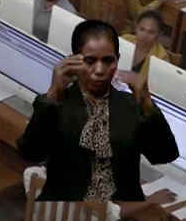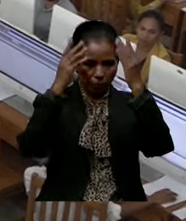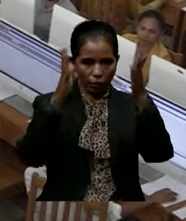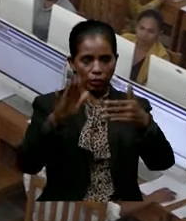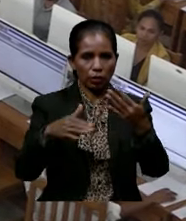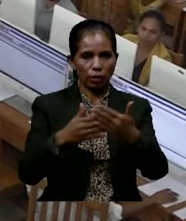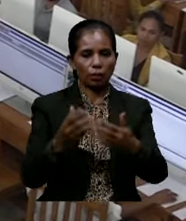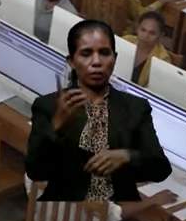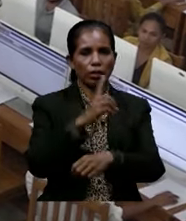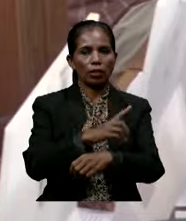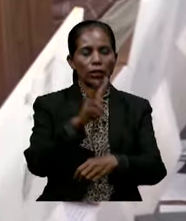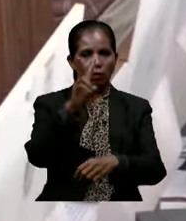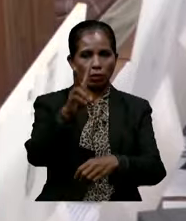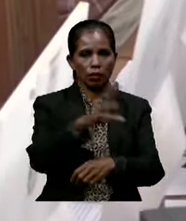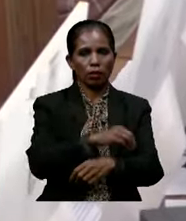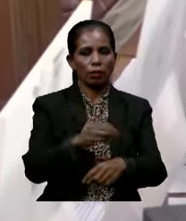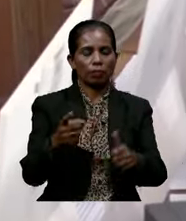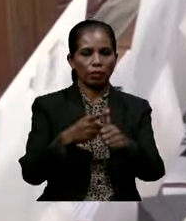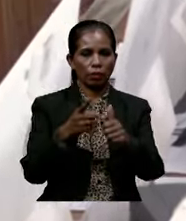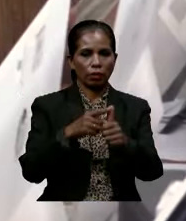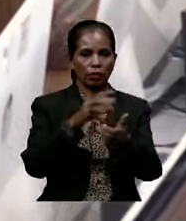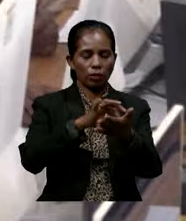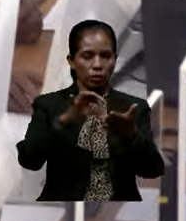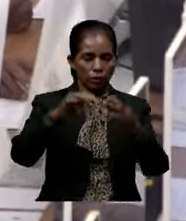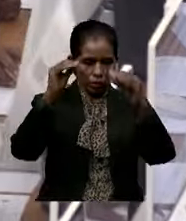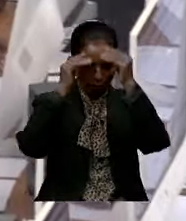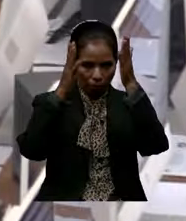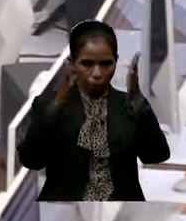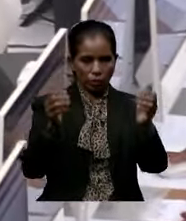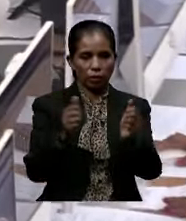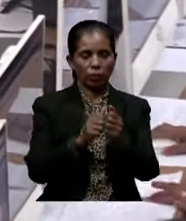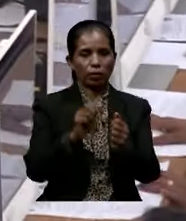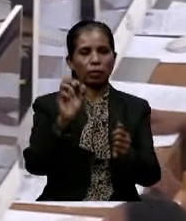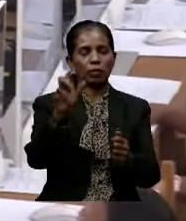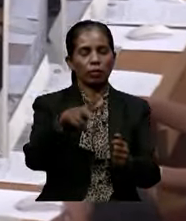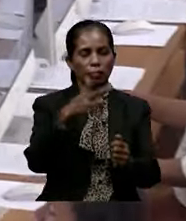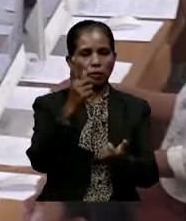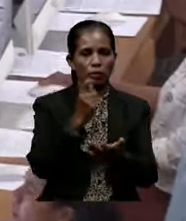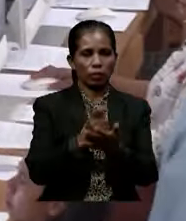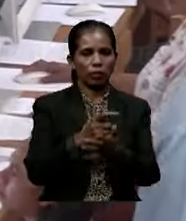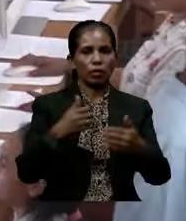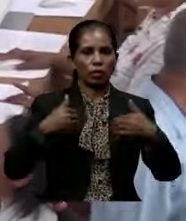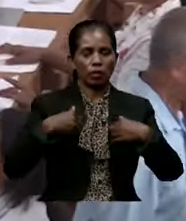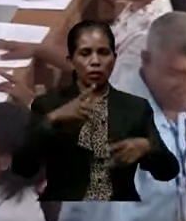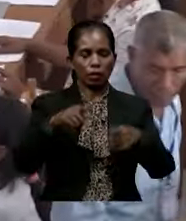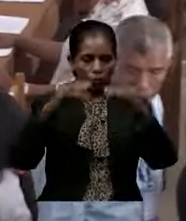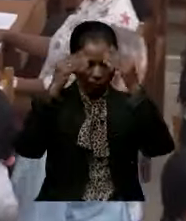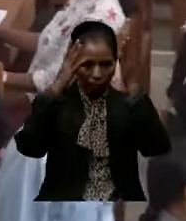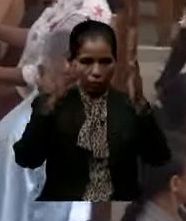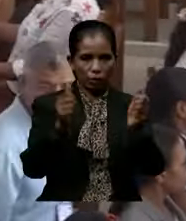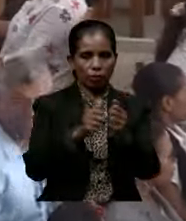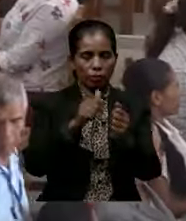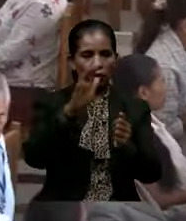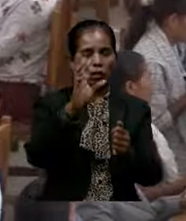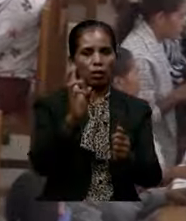daruak tama teste ia fase dahuluk nebe resista profesores Rihun Sandro Sintolu ia det kandidatu profesores atus liban dengu